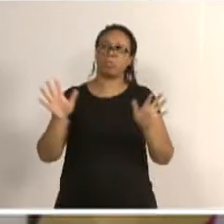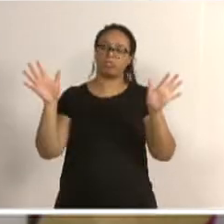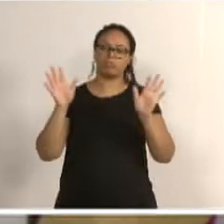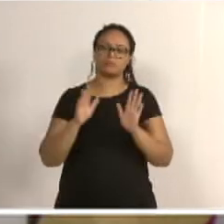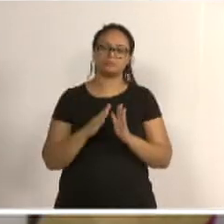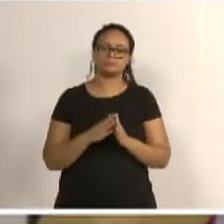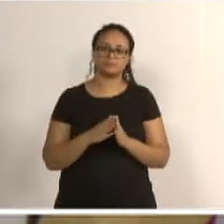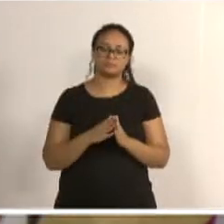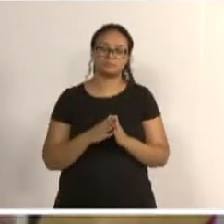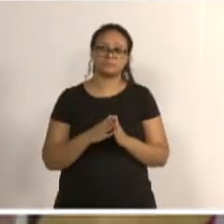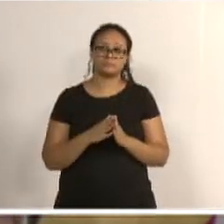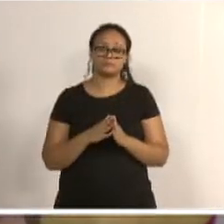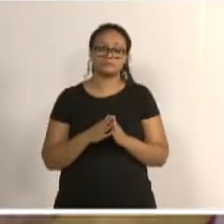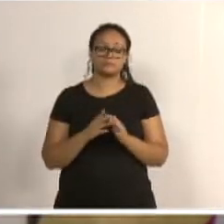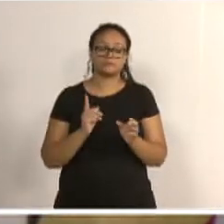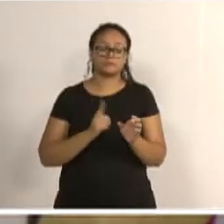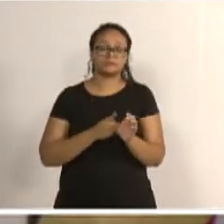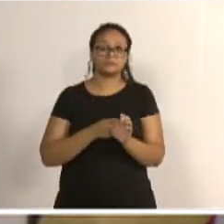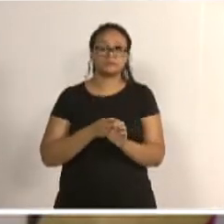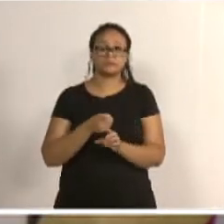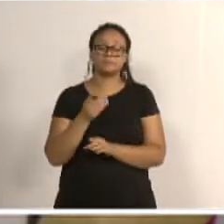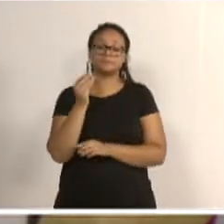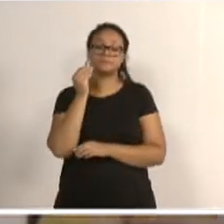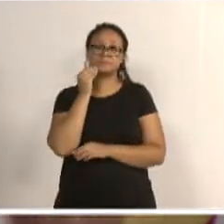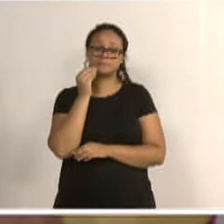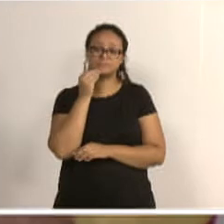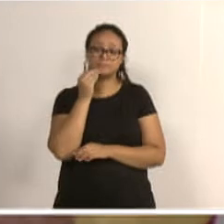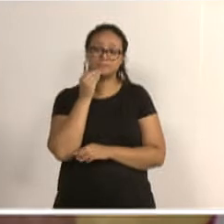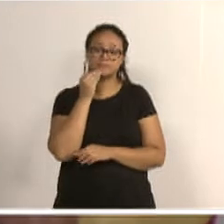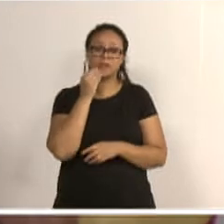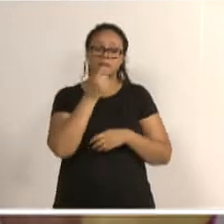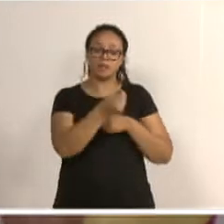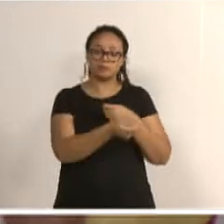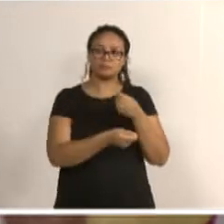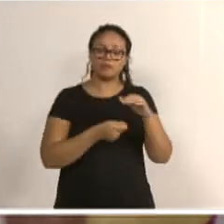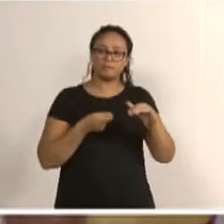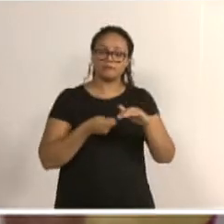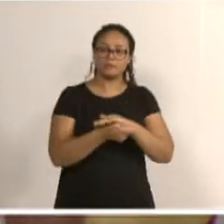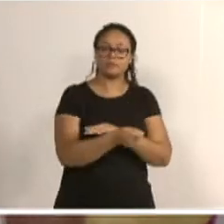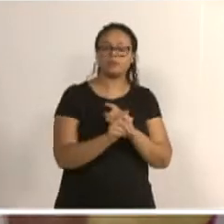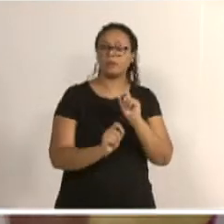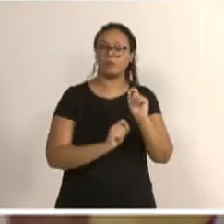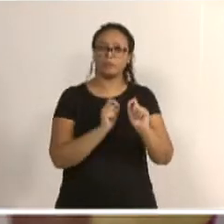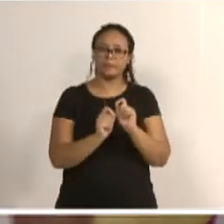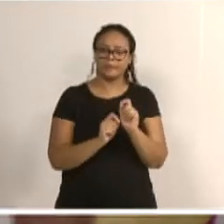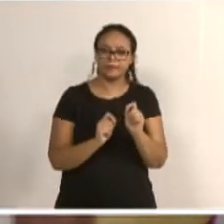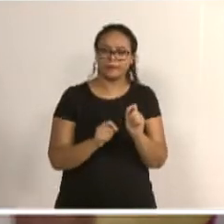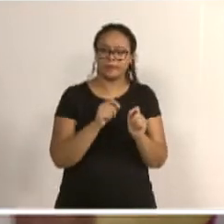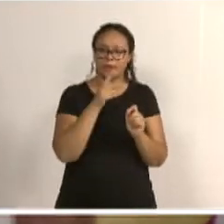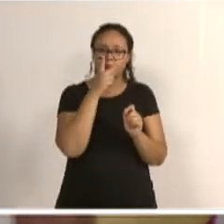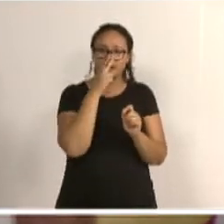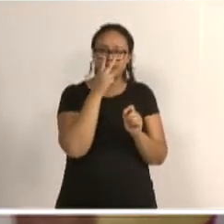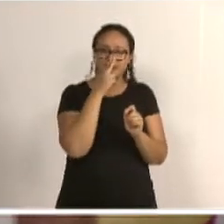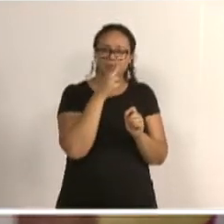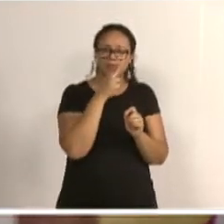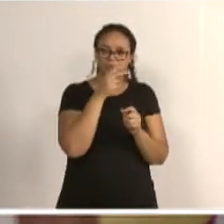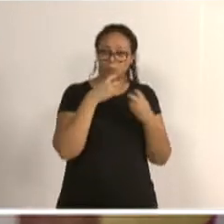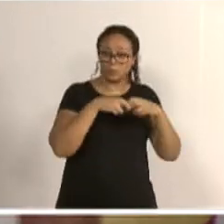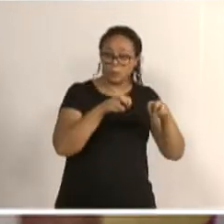financiar o serviço público gratuito que arcar com os custos da poluição dos